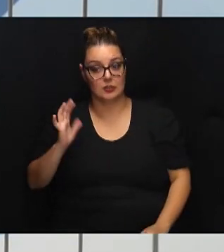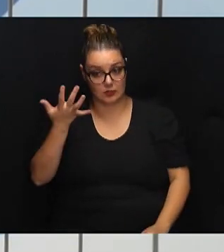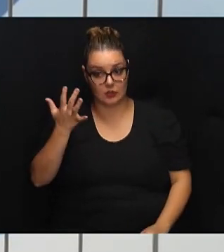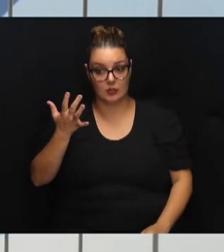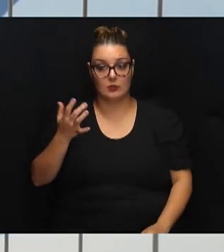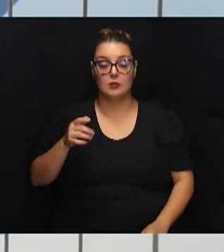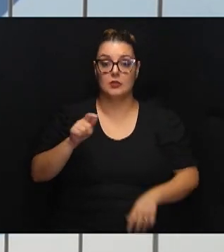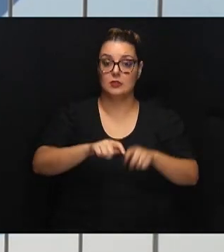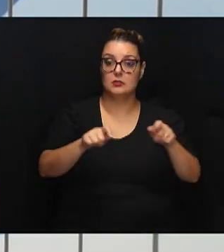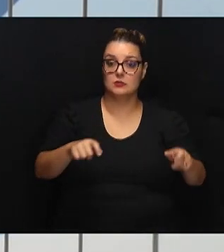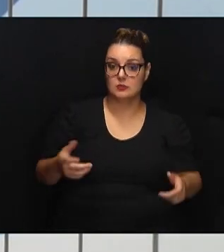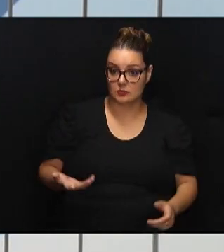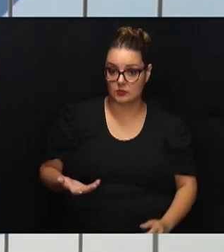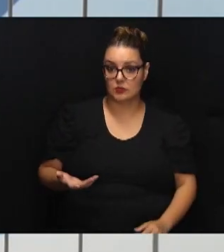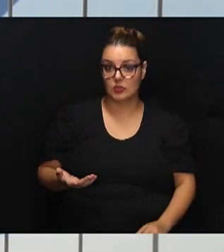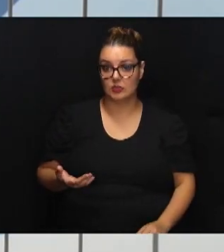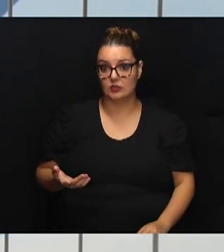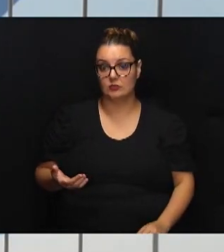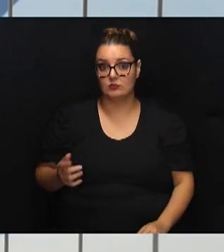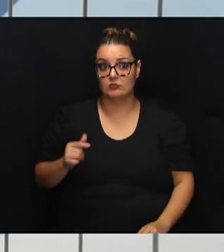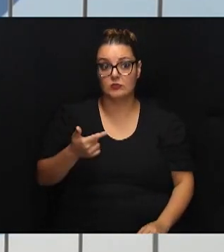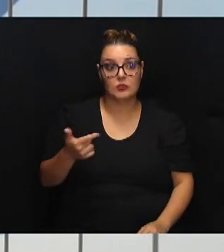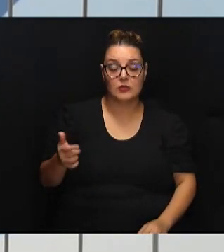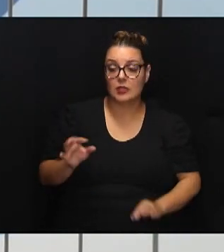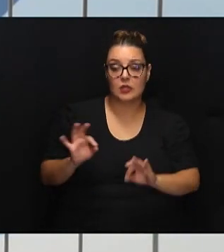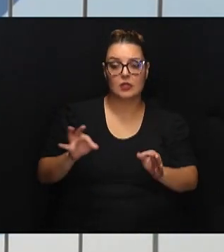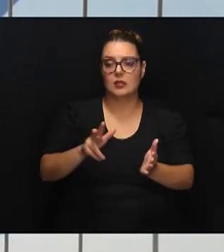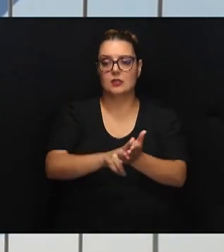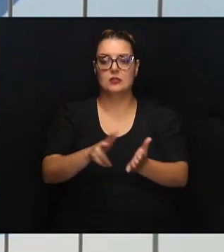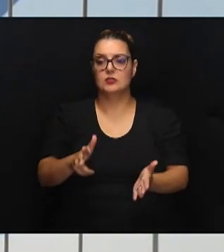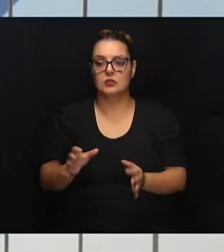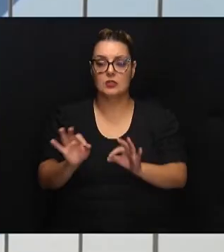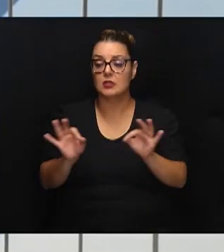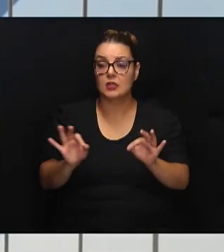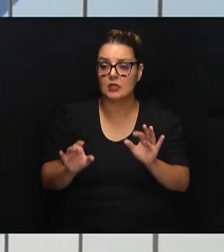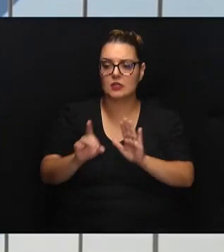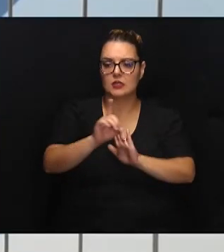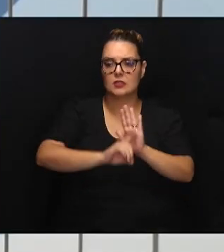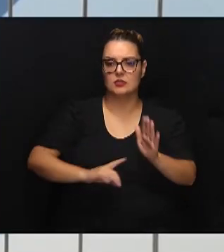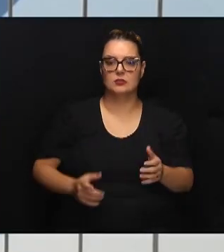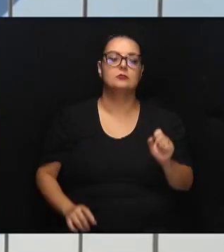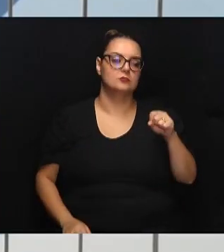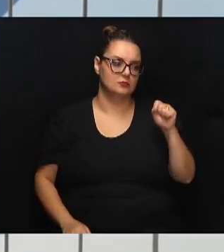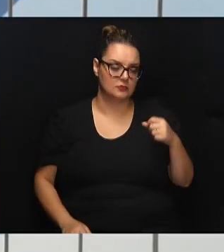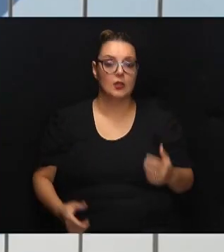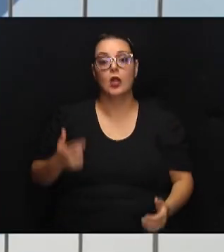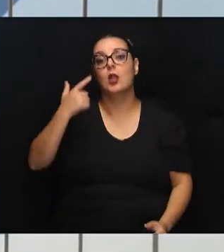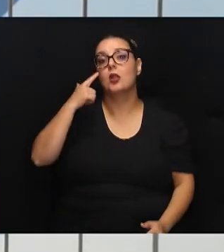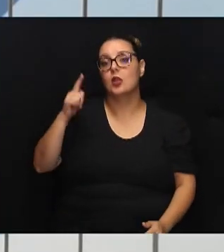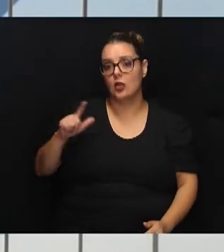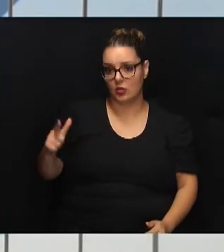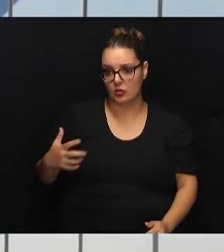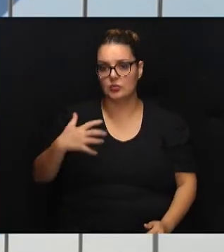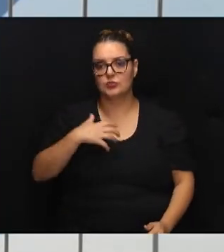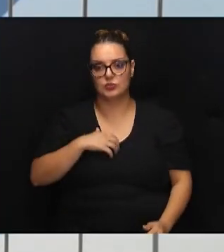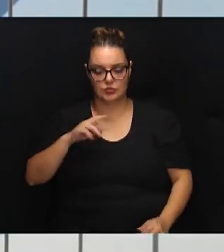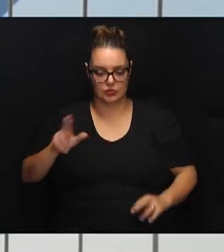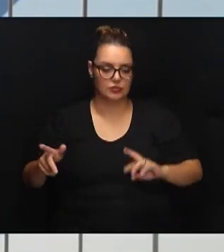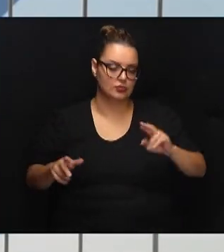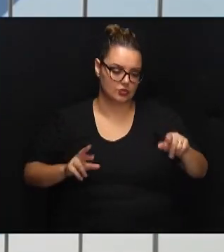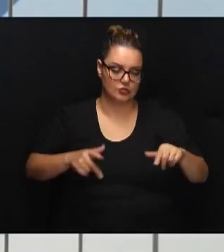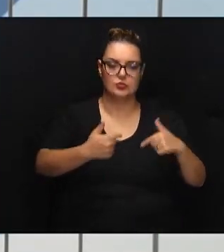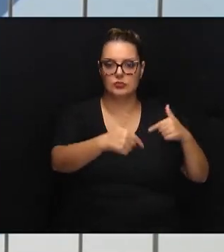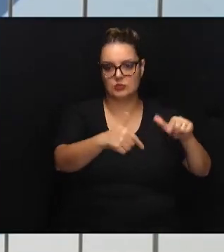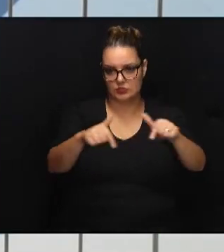fiquem sem nenhuma regulamentação, sem nenhum direito. É claro que são formas diferentes de trabalhar,